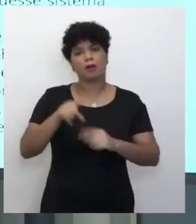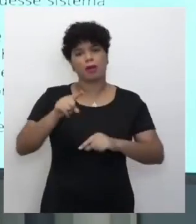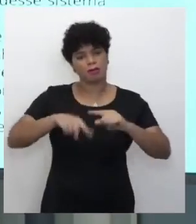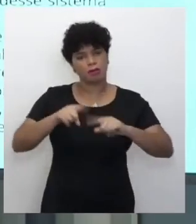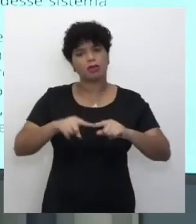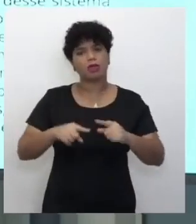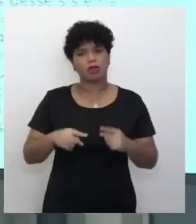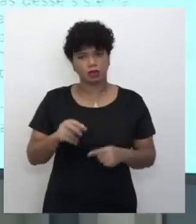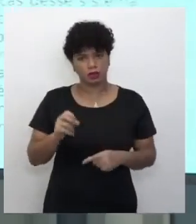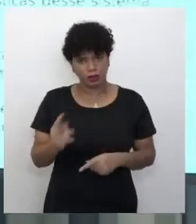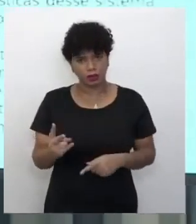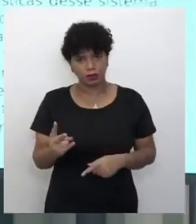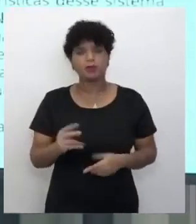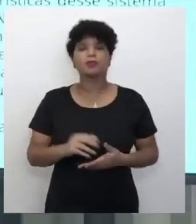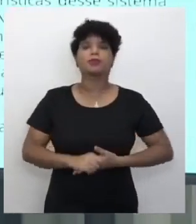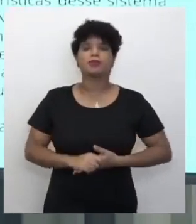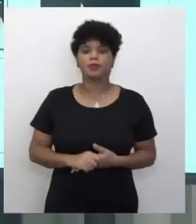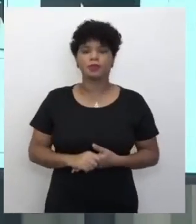matéria, certo?